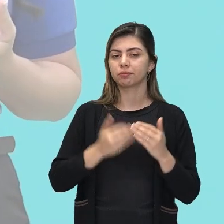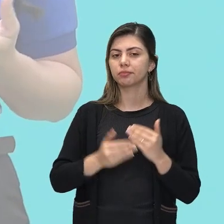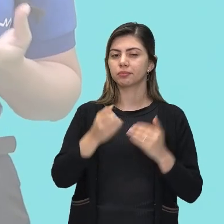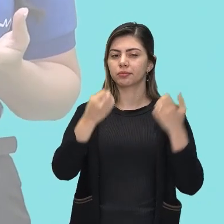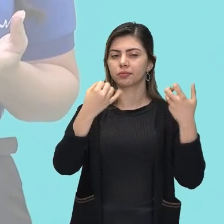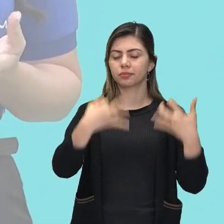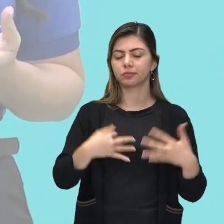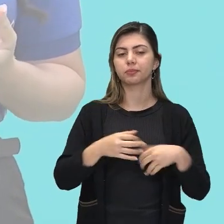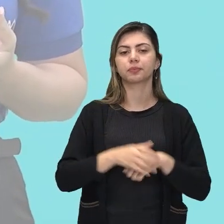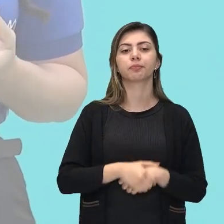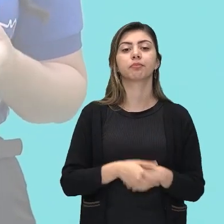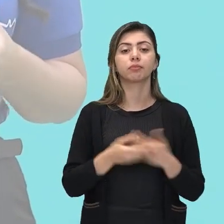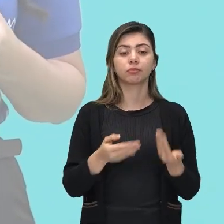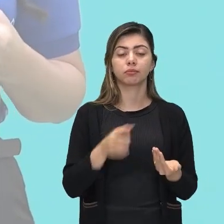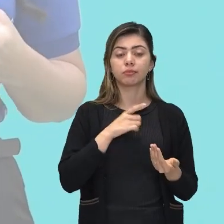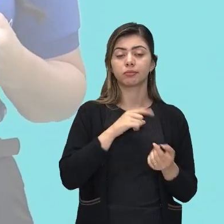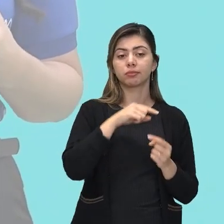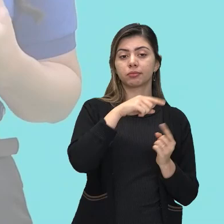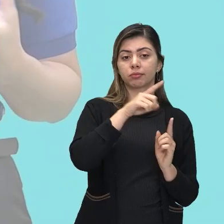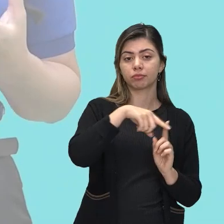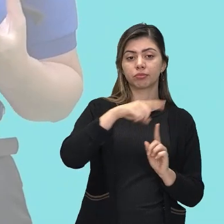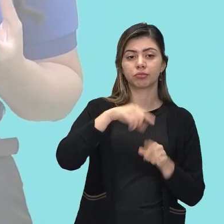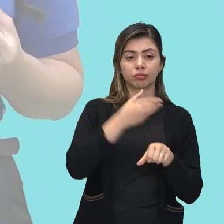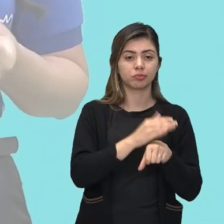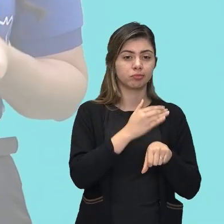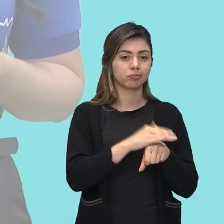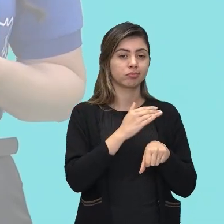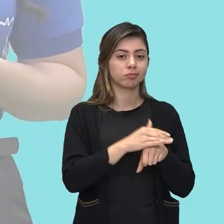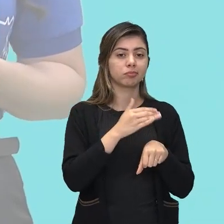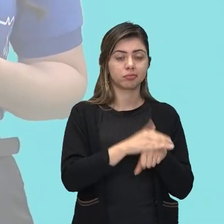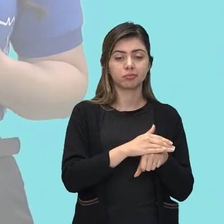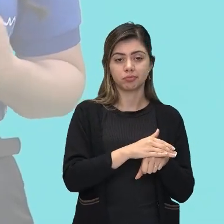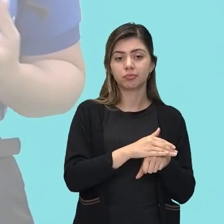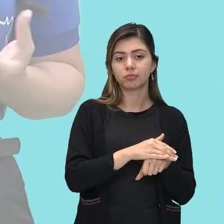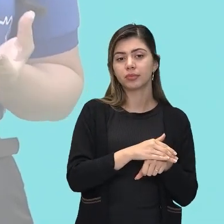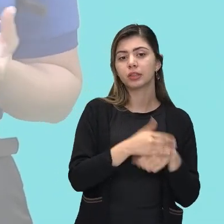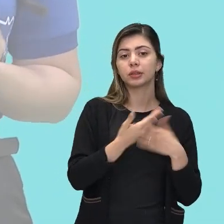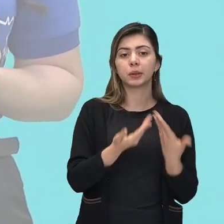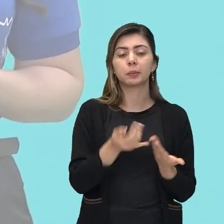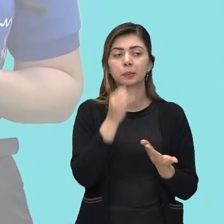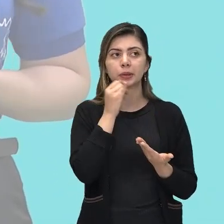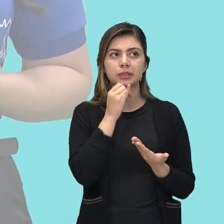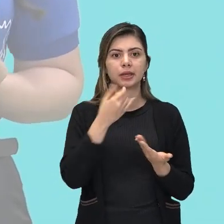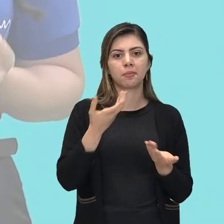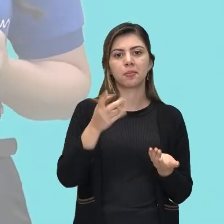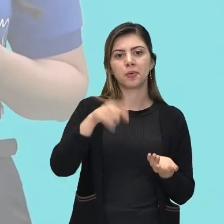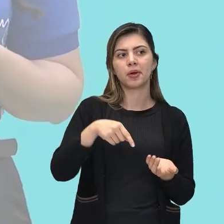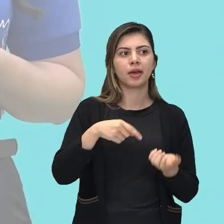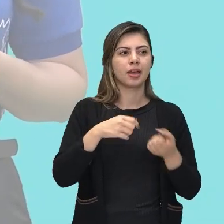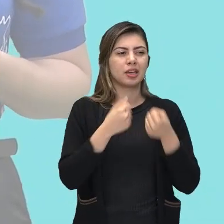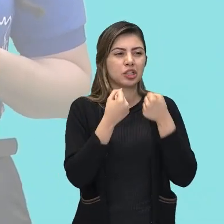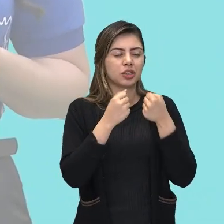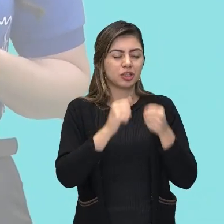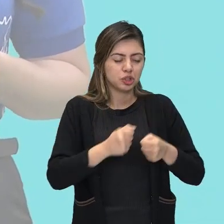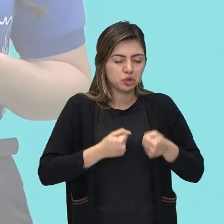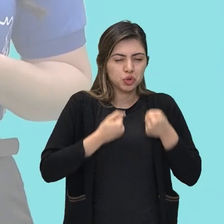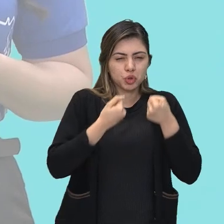as atividades de lazer passivo são aquelas atividades que não demandam ações motoras intensas, né?